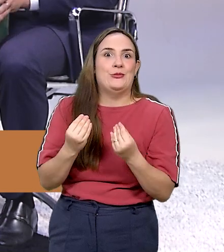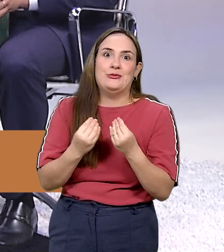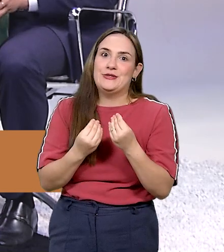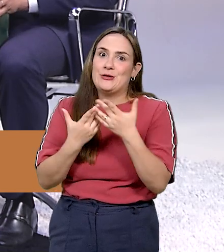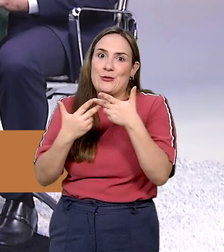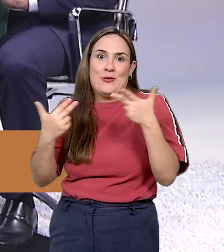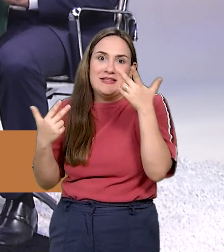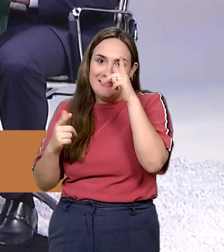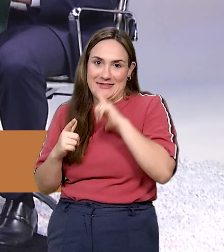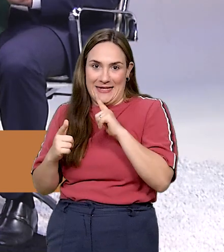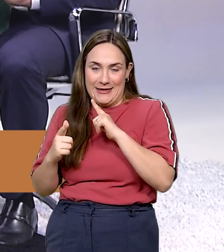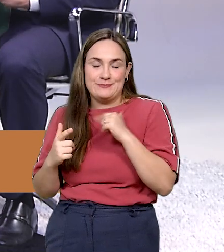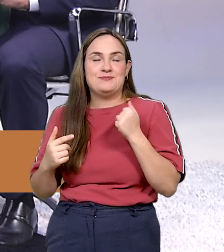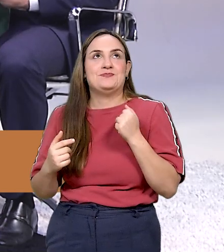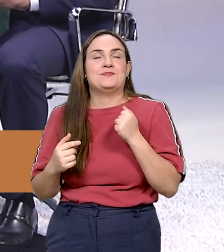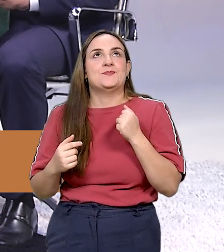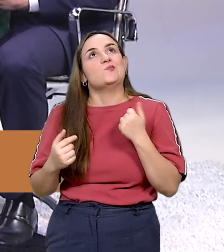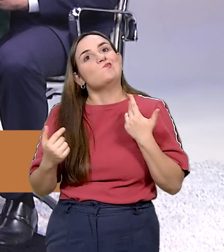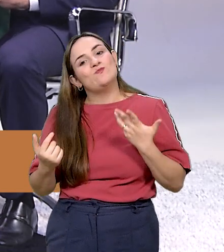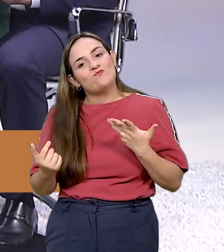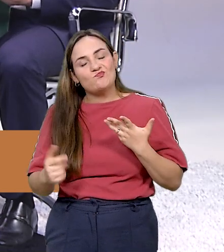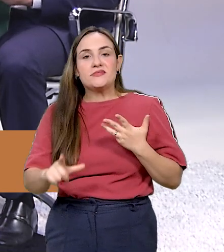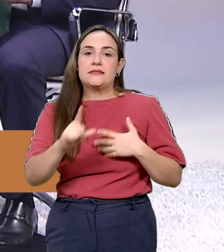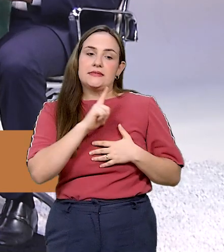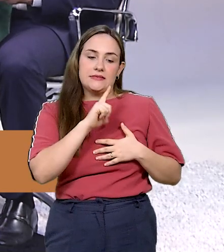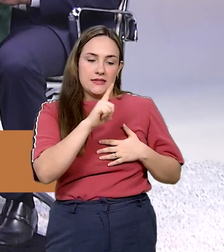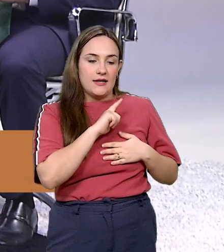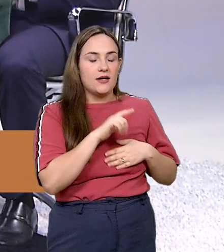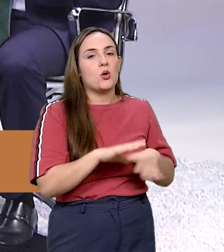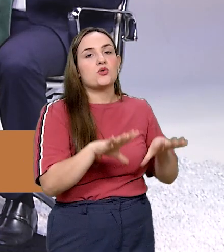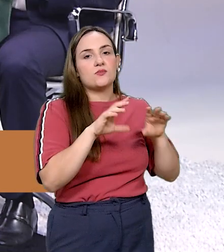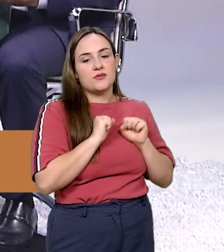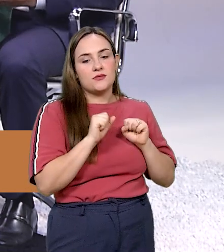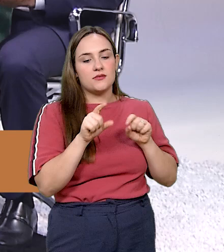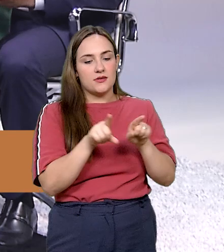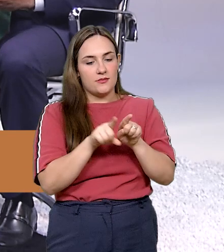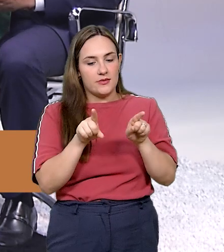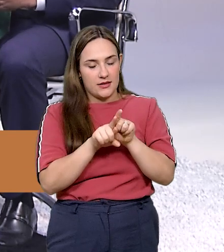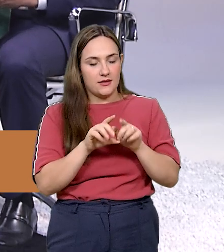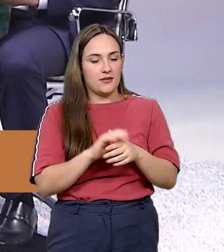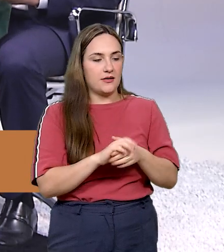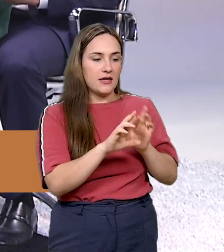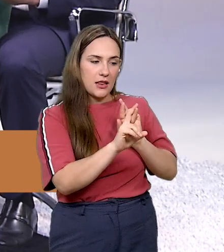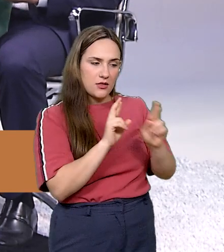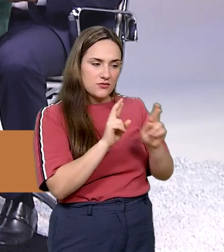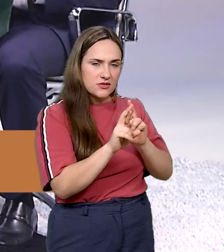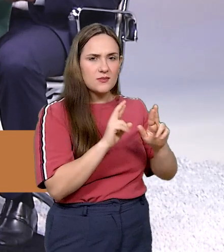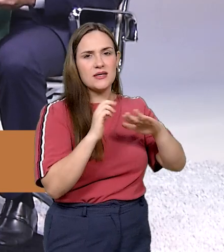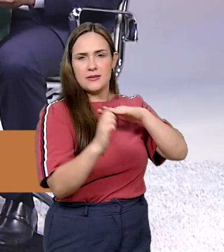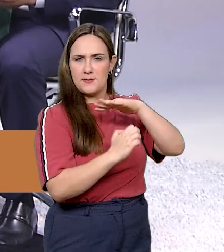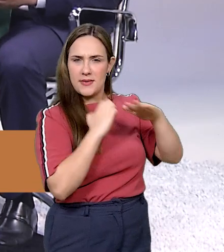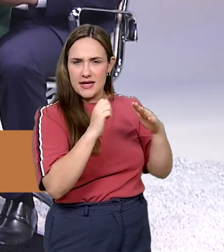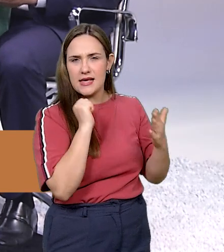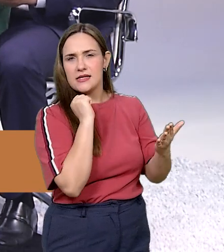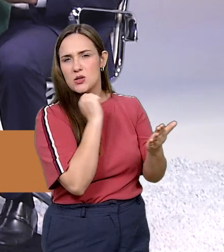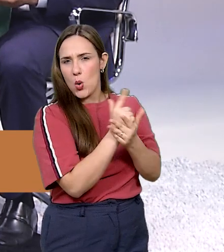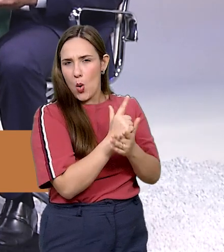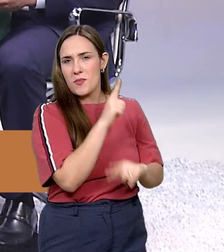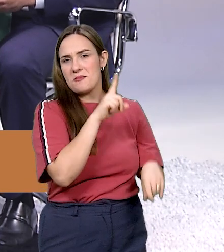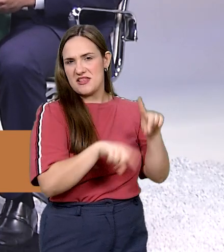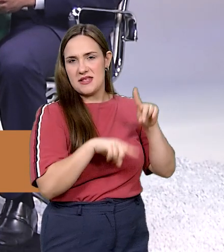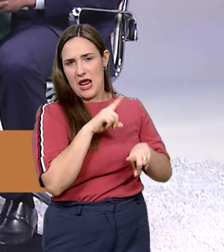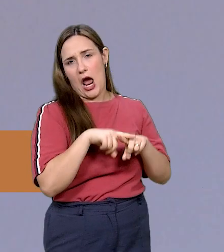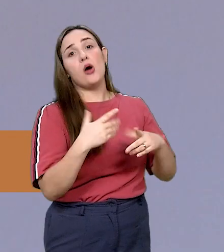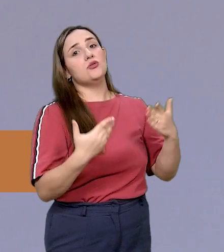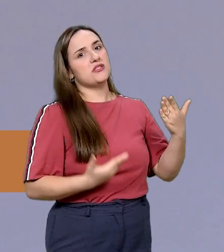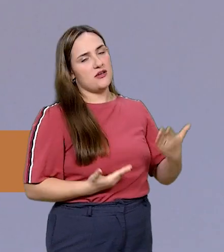bem abrangente. O que nós temos lá, por exemplo, além dessas demandas, as relações com as empresas, essas